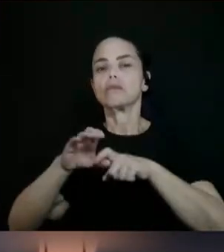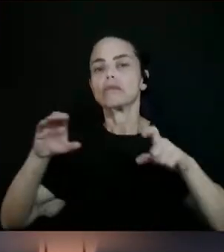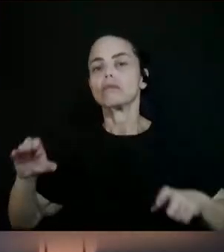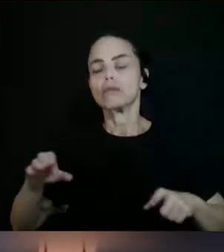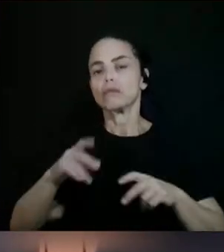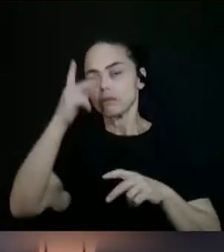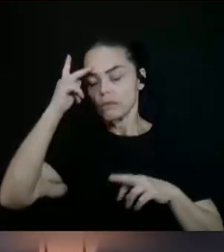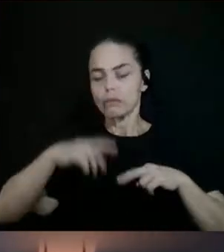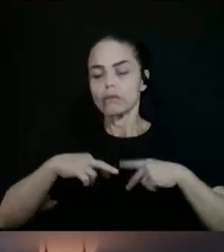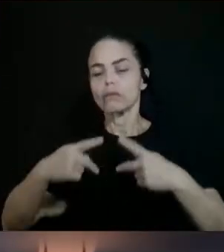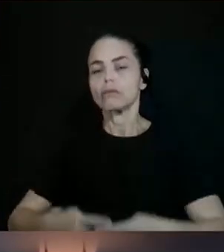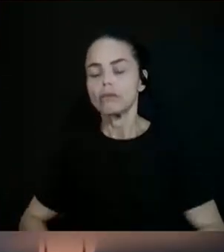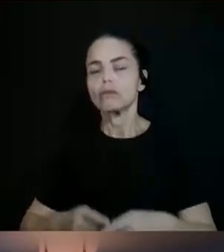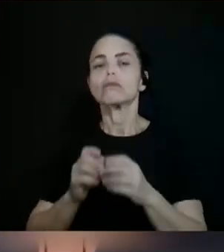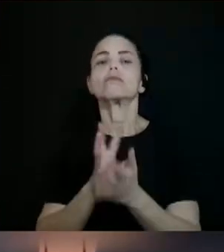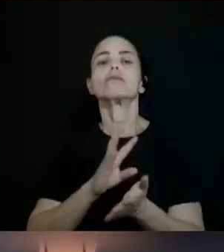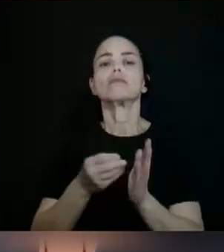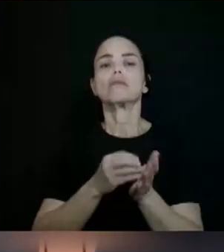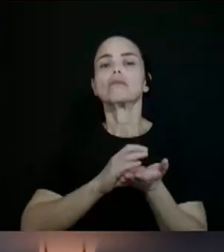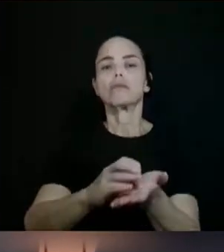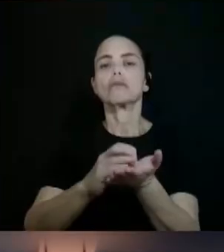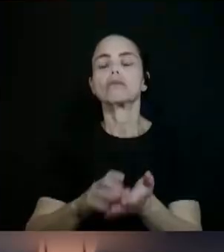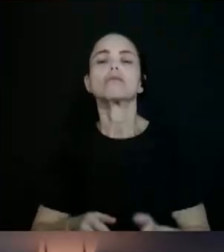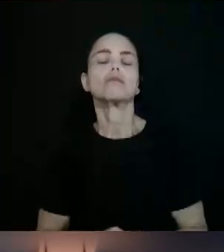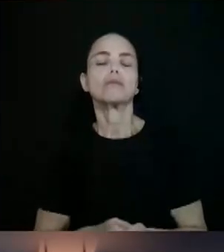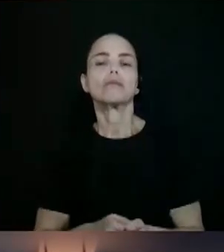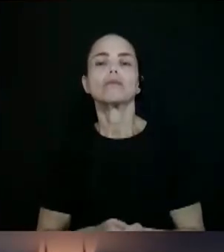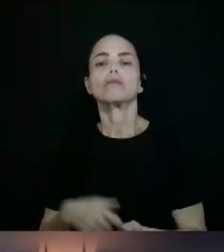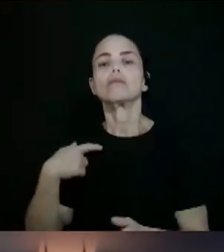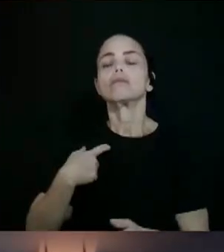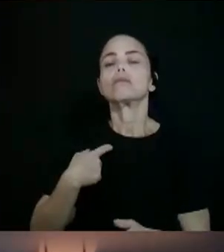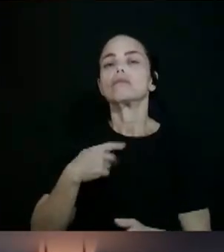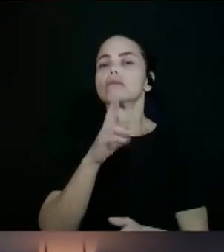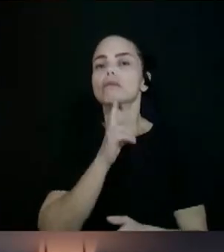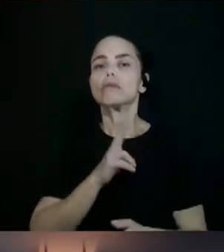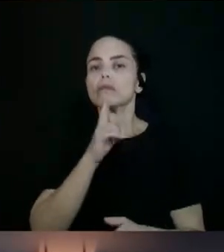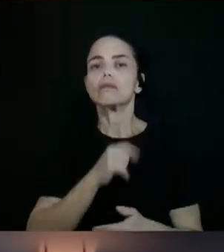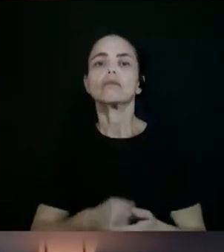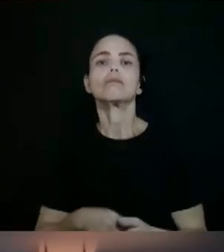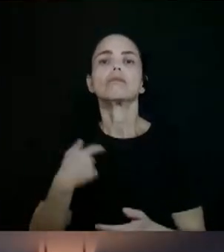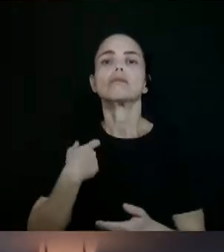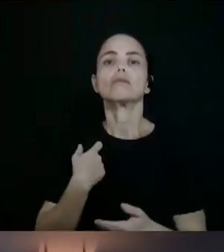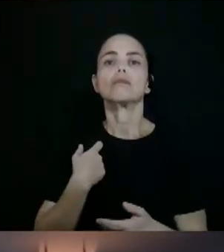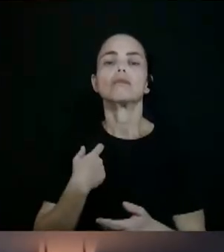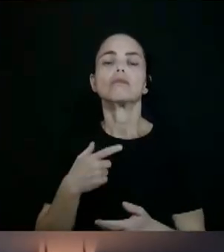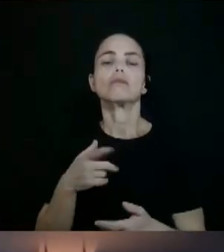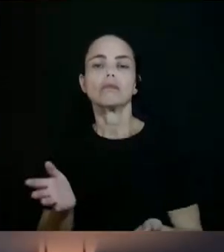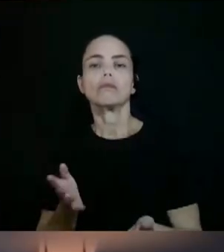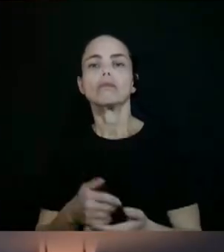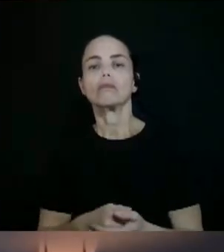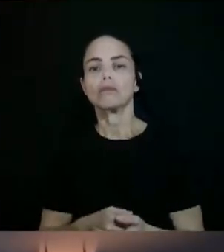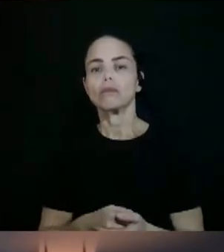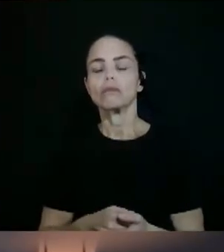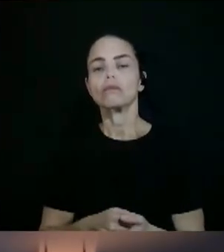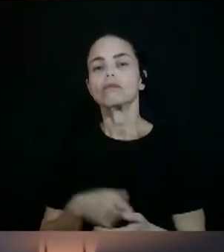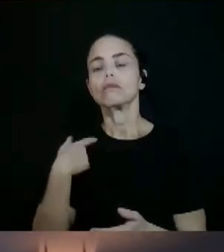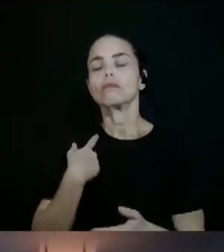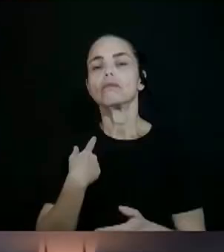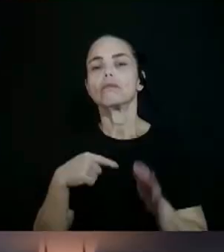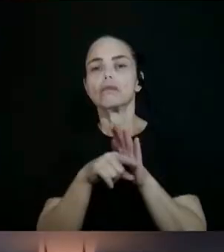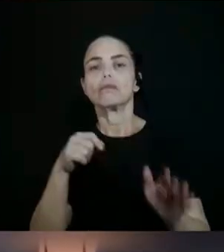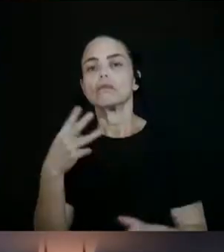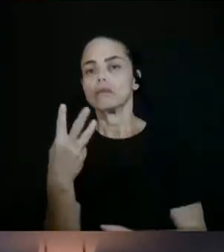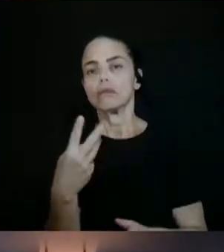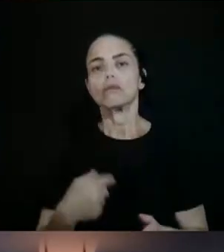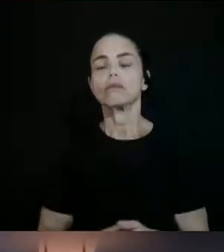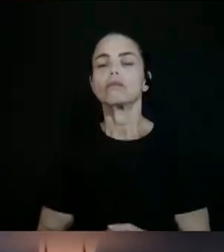emenda seria para suprimir, a emenda do vereador Nelson Osseri, seria para suprimir esse parágrafo 3º aqui, o respeito à